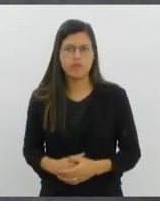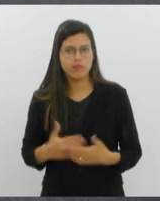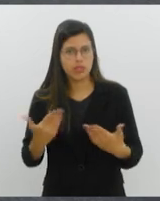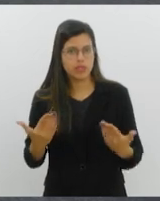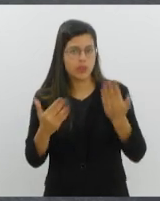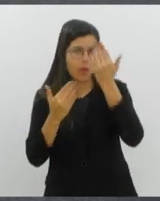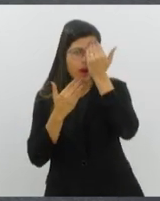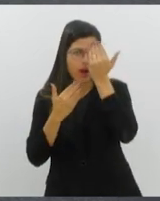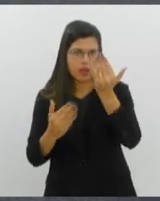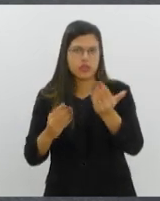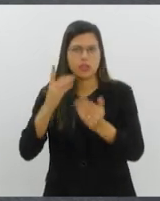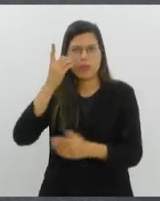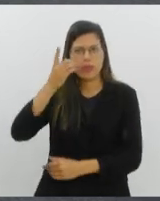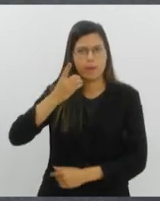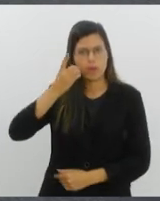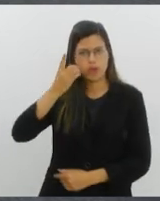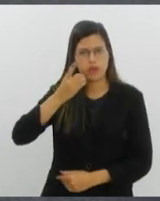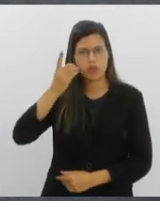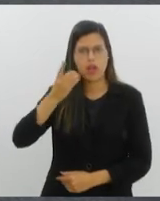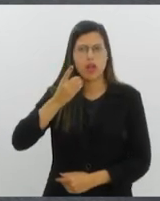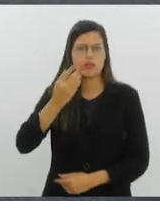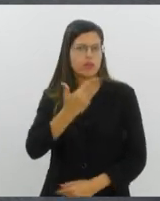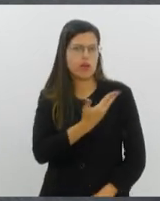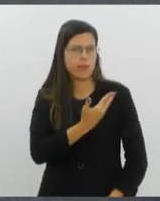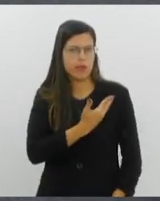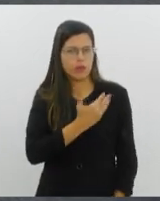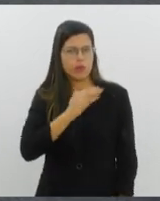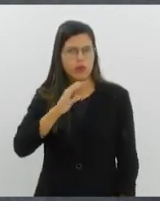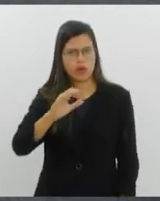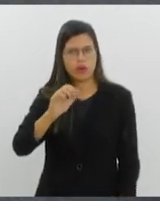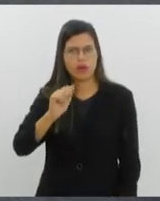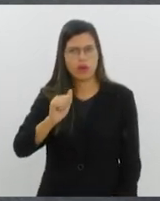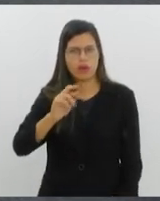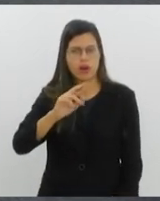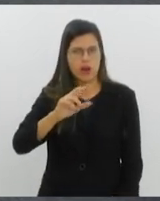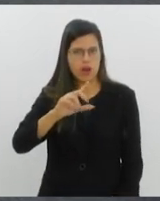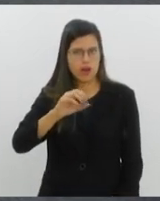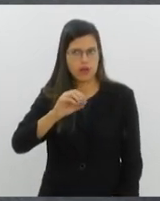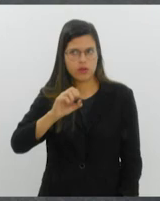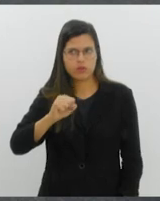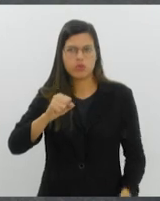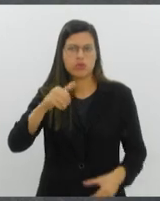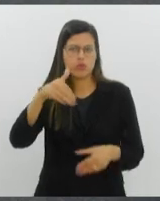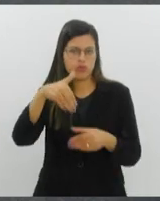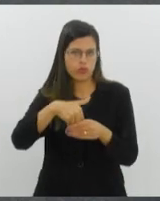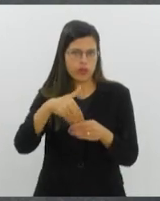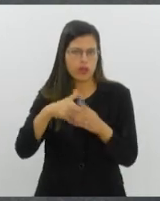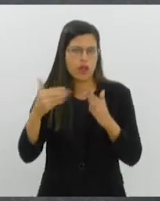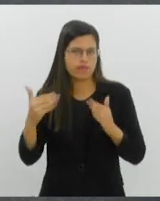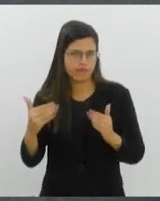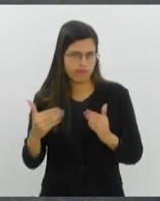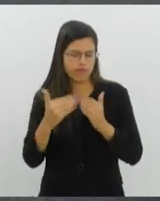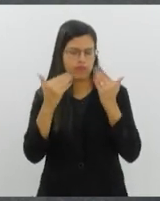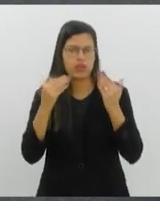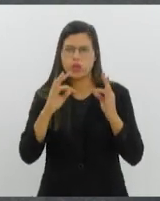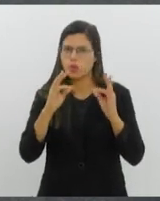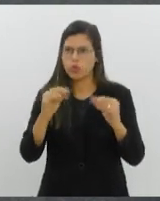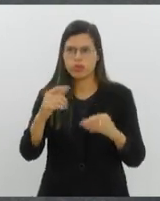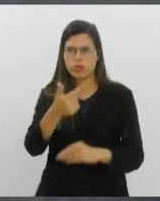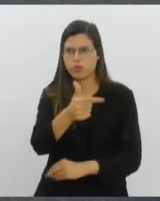agradecer aos deputados, ao meu amigo Carlos Alberto, por ter votado favoravelmente, e a todos os demais